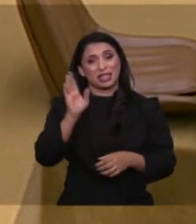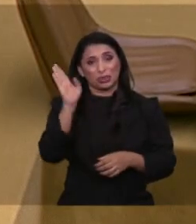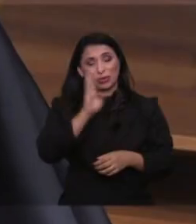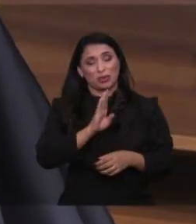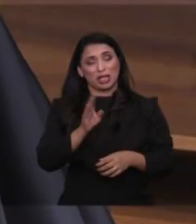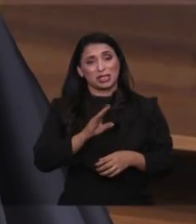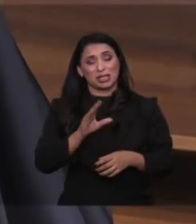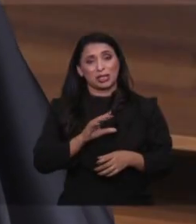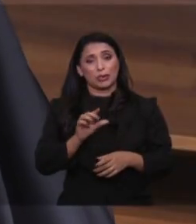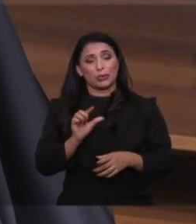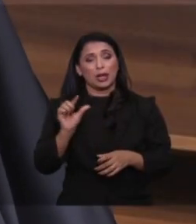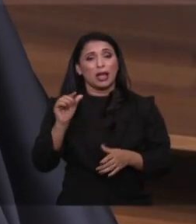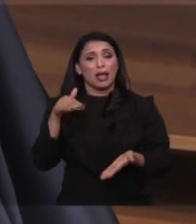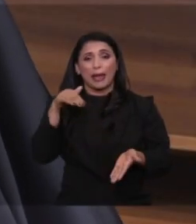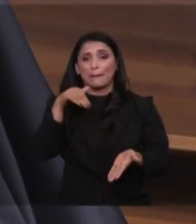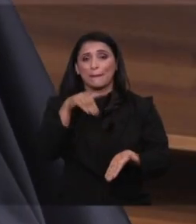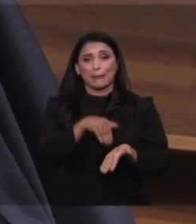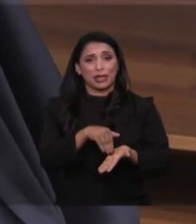e nos tribunais também,